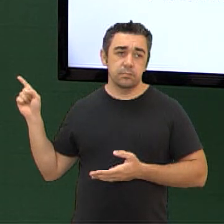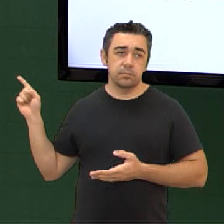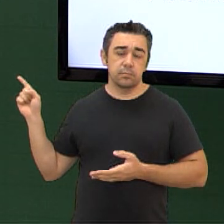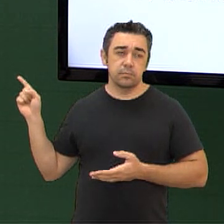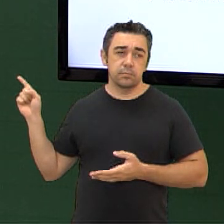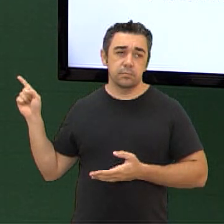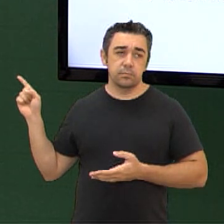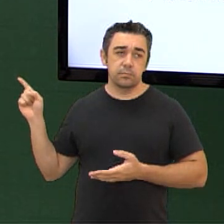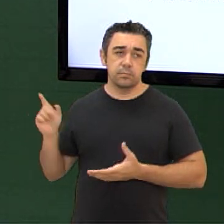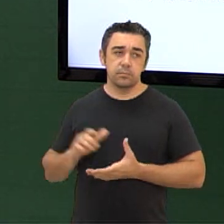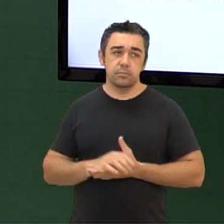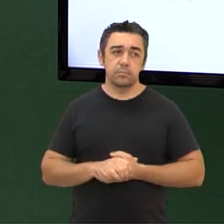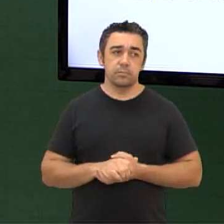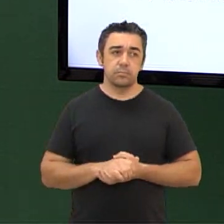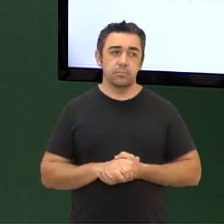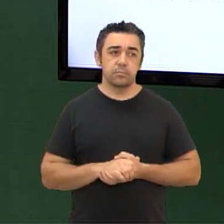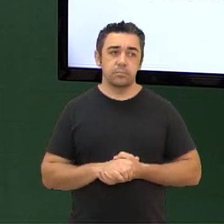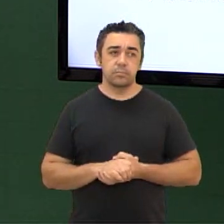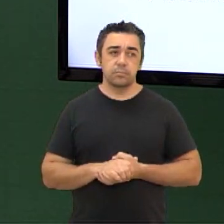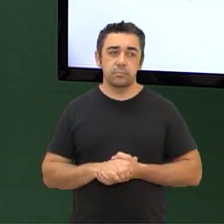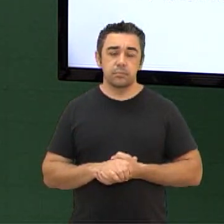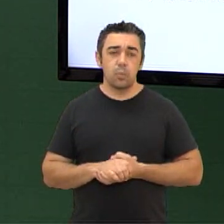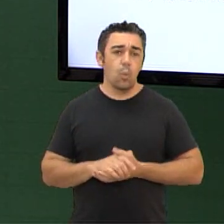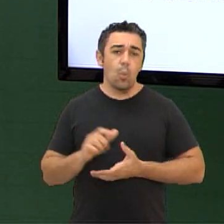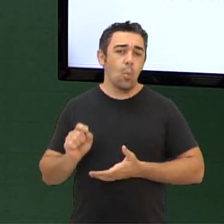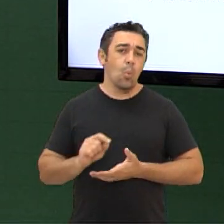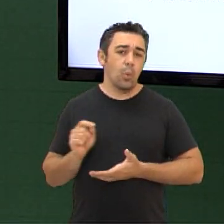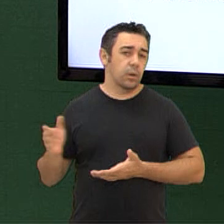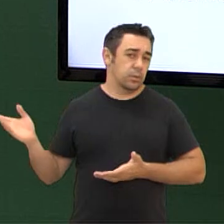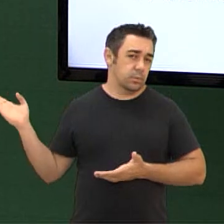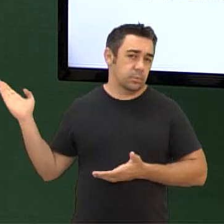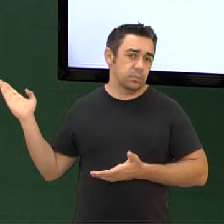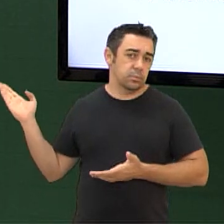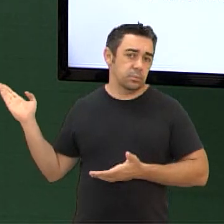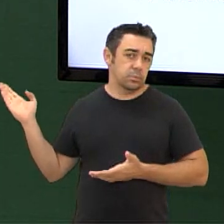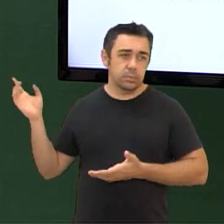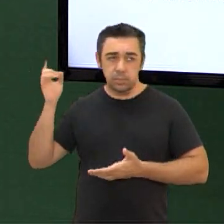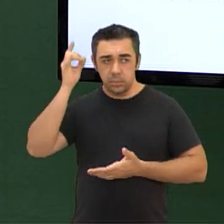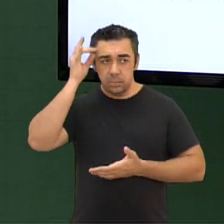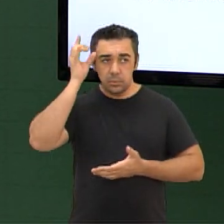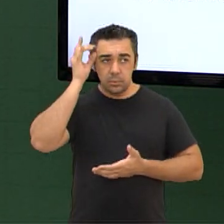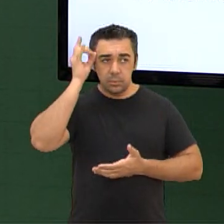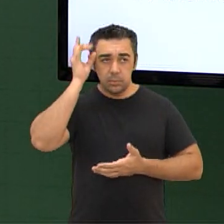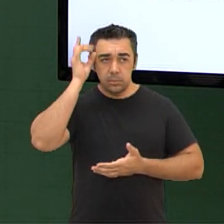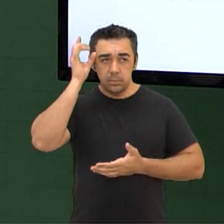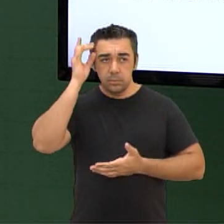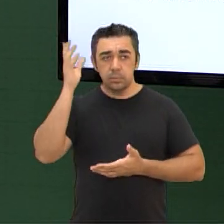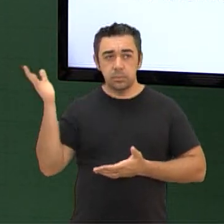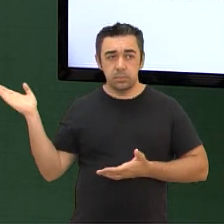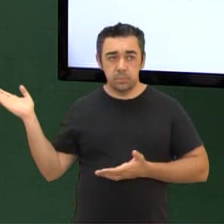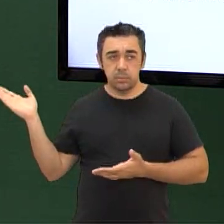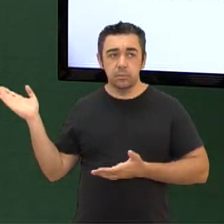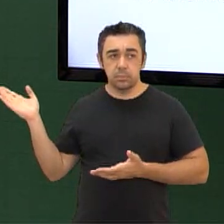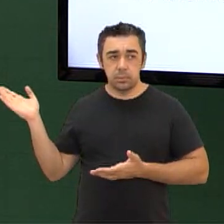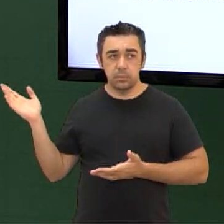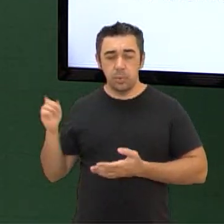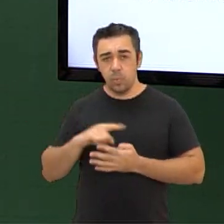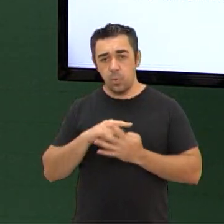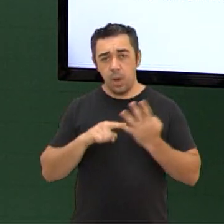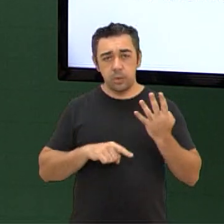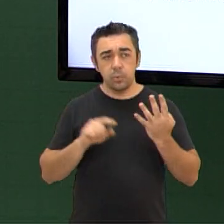CH2 e CH3, ó. Que composto é esse aqui? Esse tá fácil de falar, né, galera?